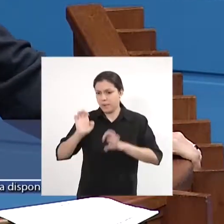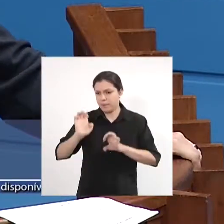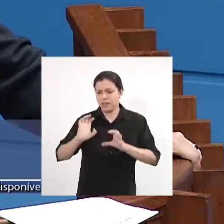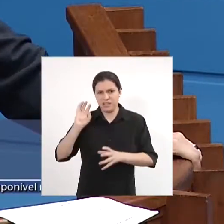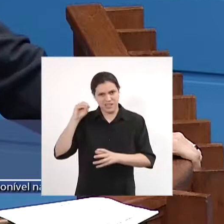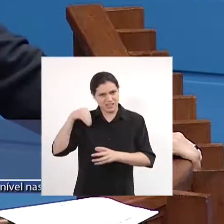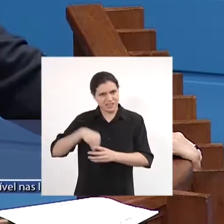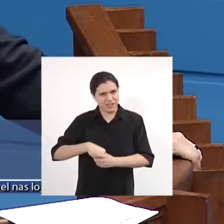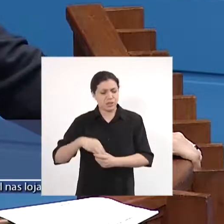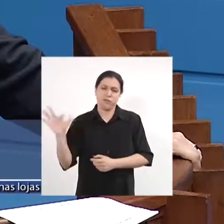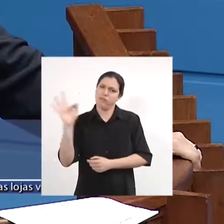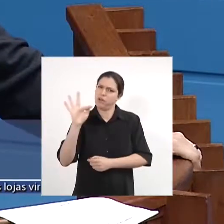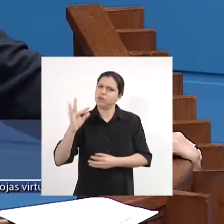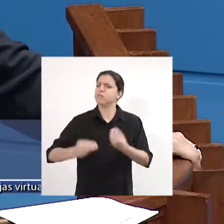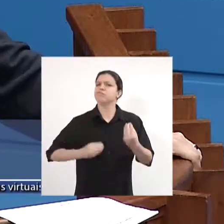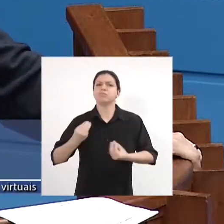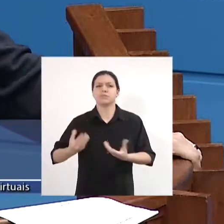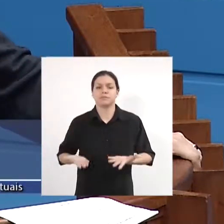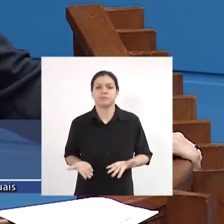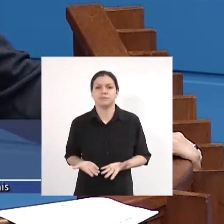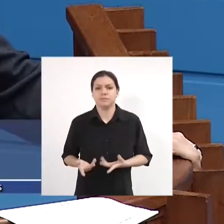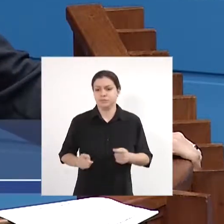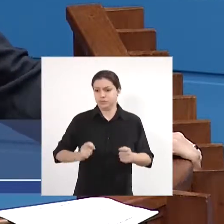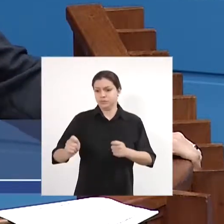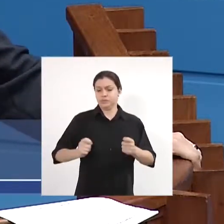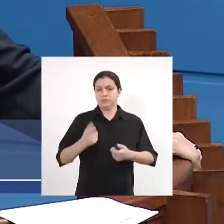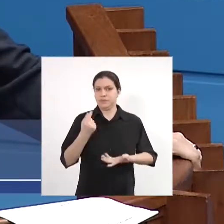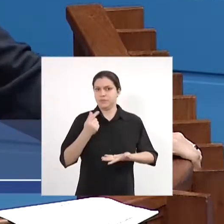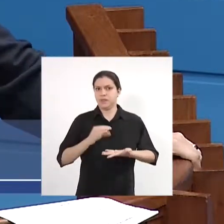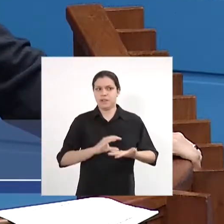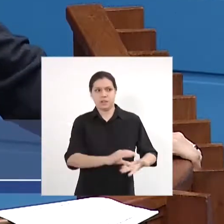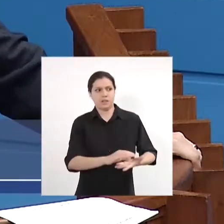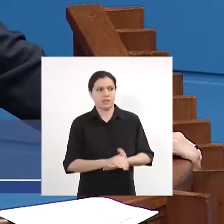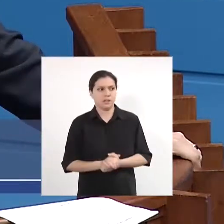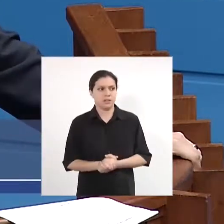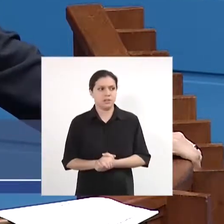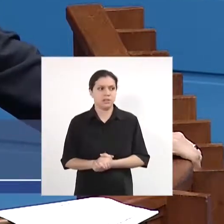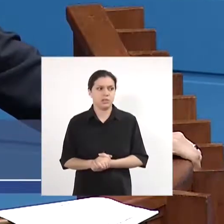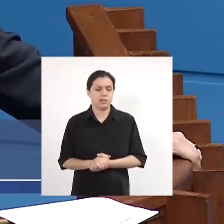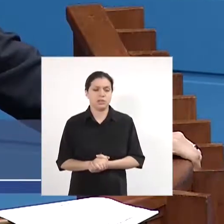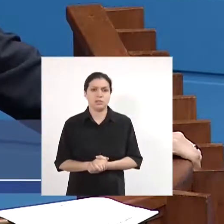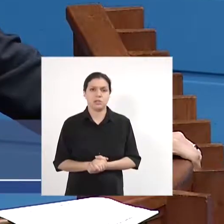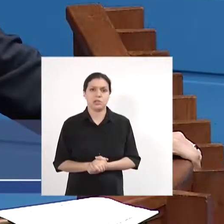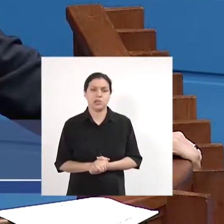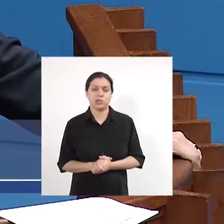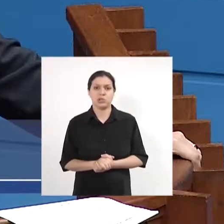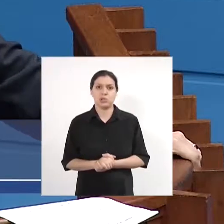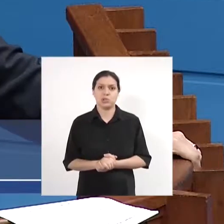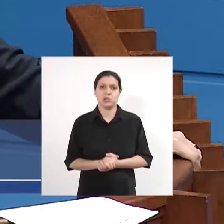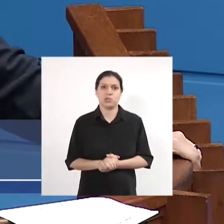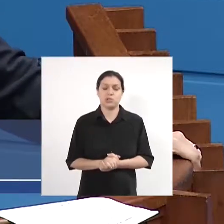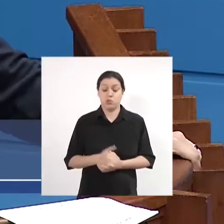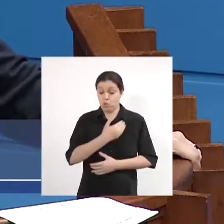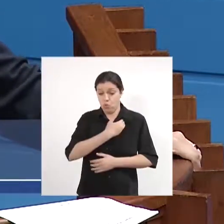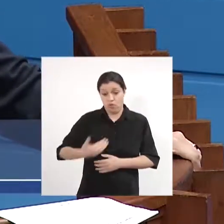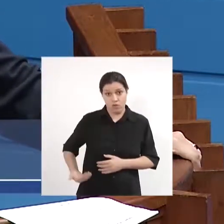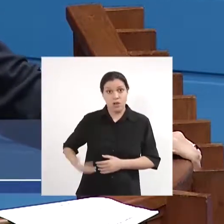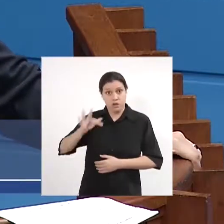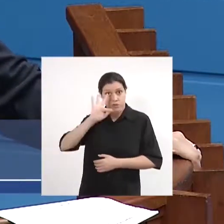uma universidade federal, gerindo recursos, recebendo recursos do orçamento da União